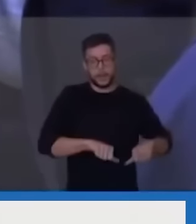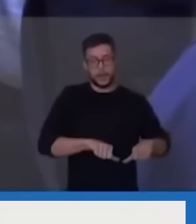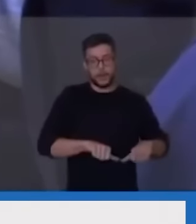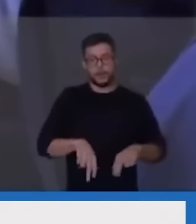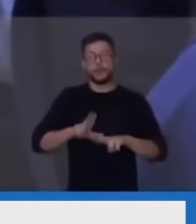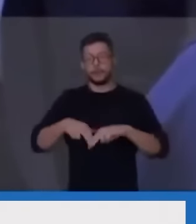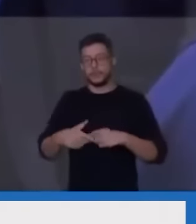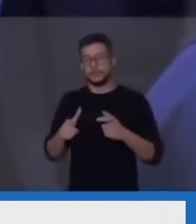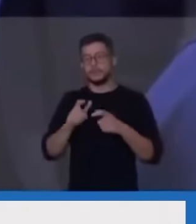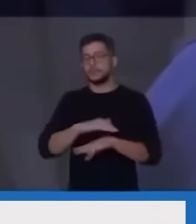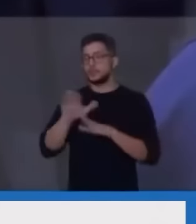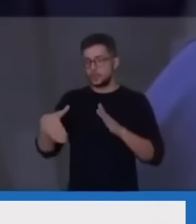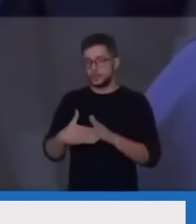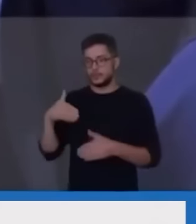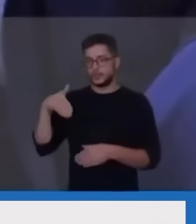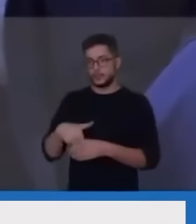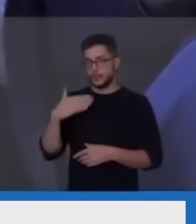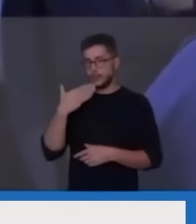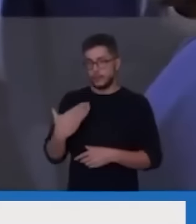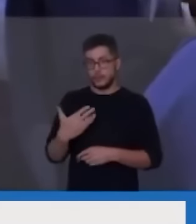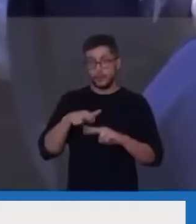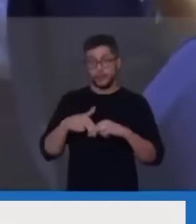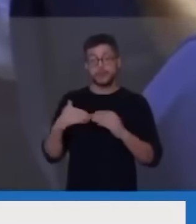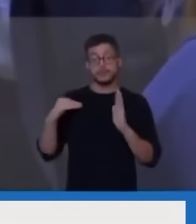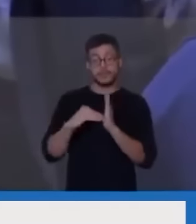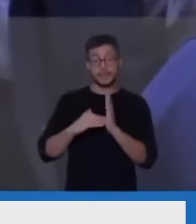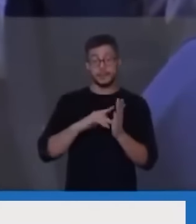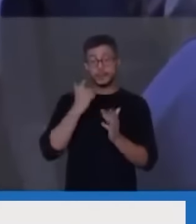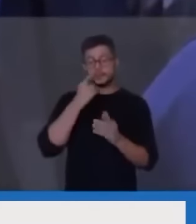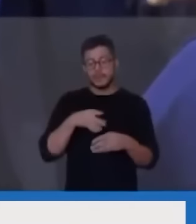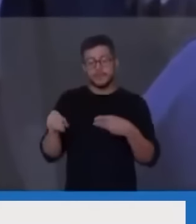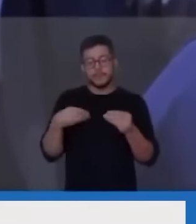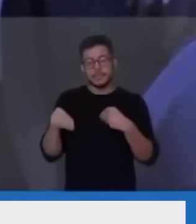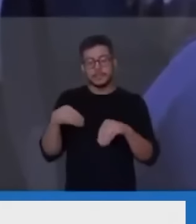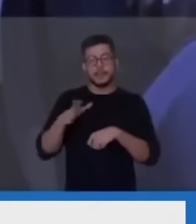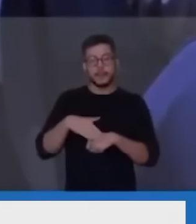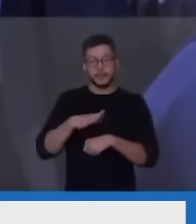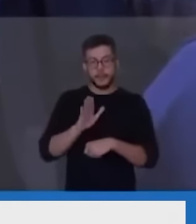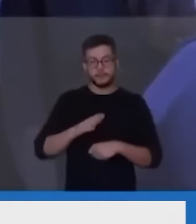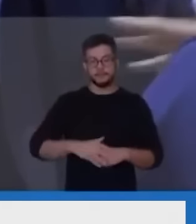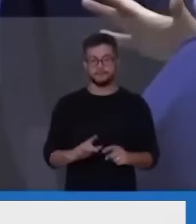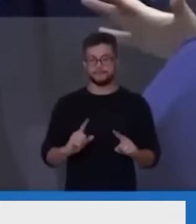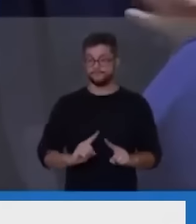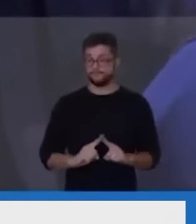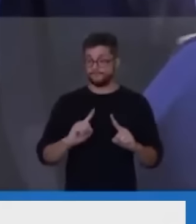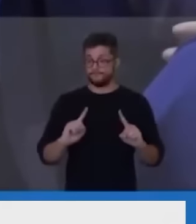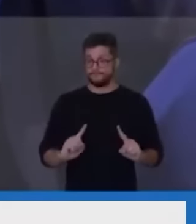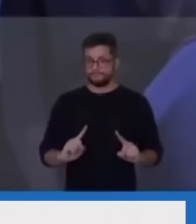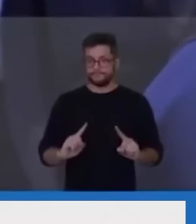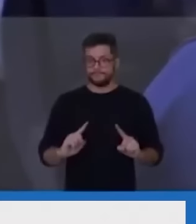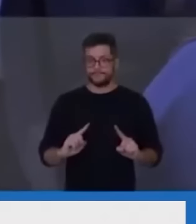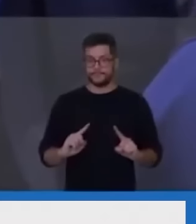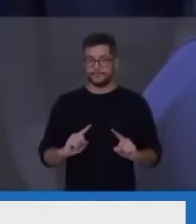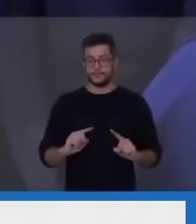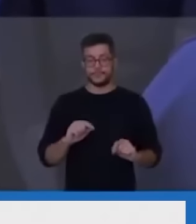a favor. Isso é muito importante deixar claro. Mas, sob o instrumento da ressocialização, mesmo assim, esse